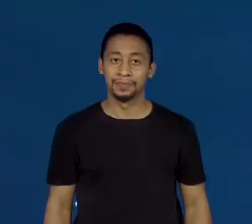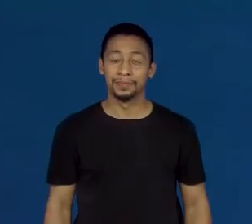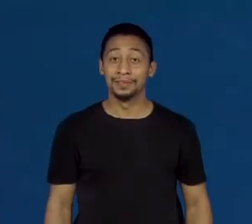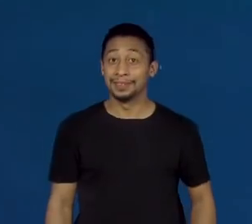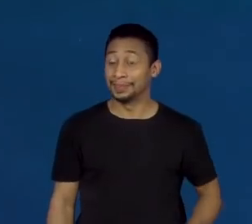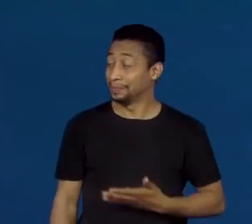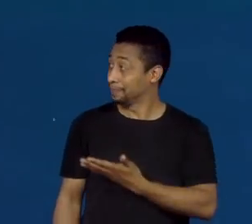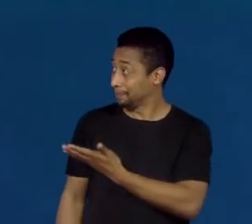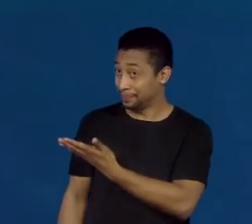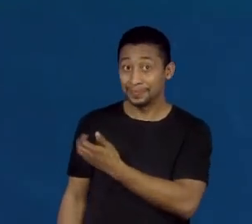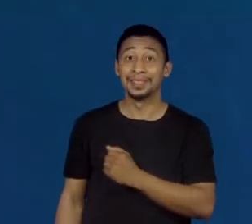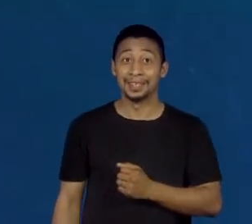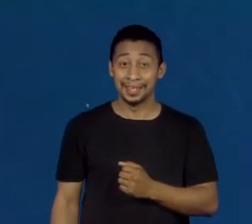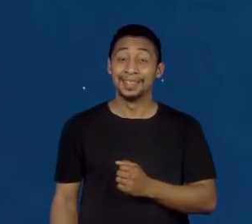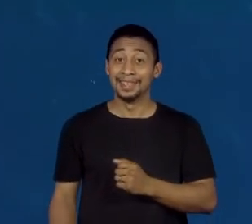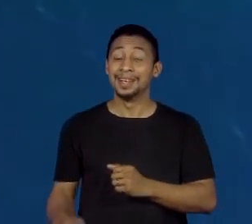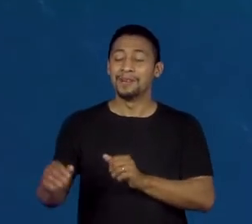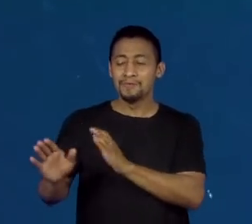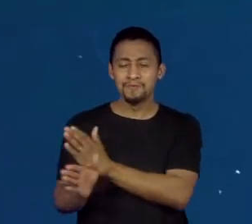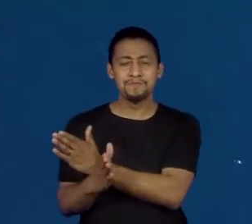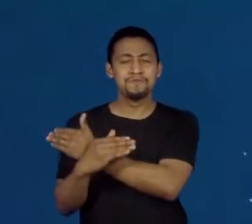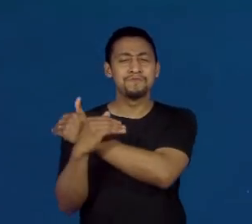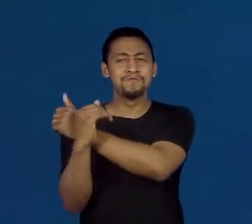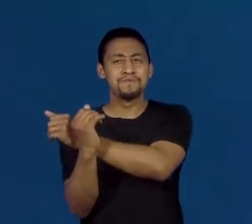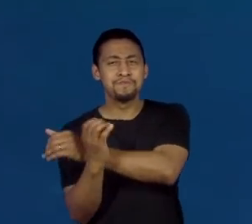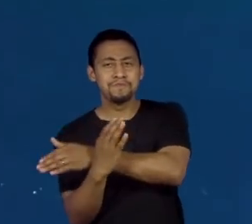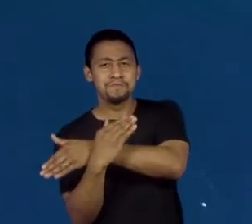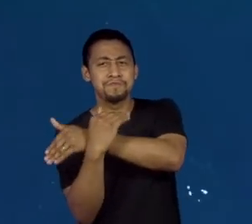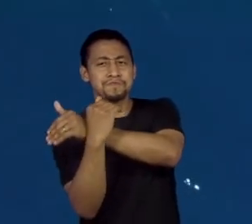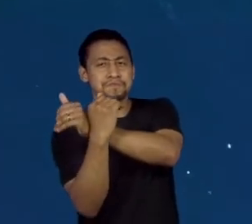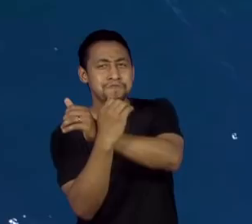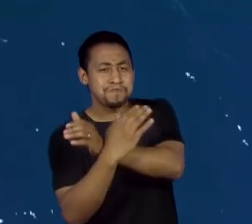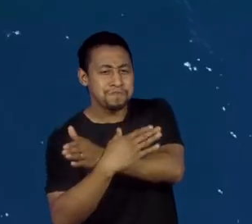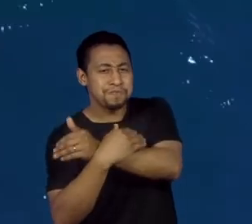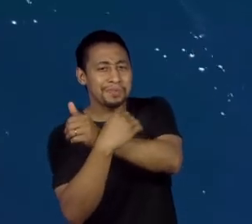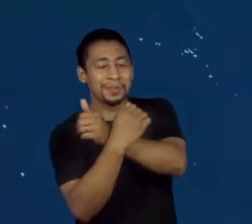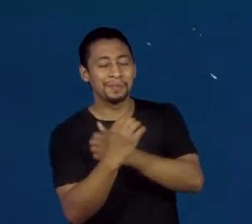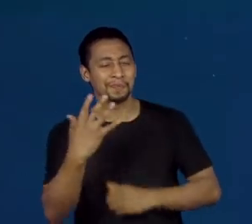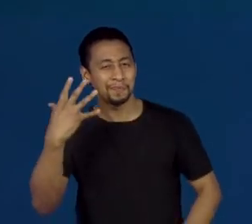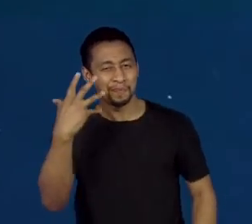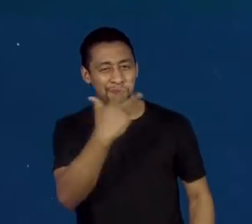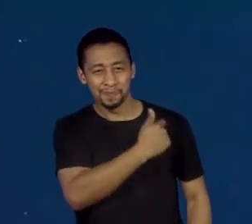Elas chegaram, exuberantes.